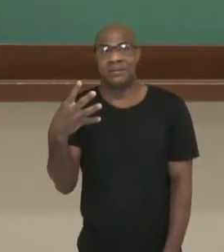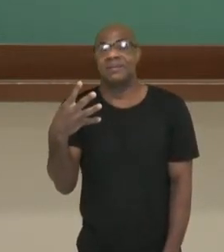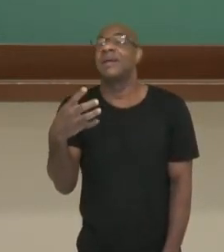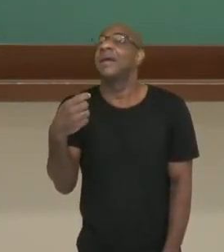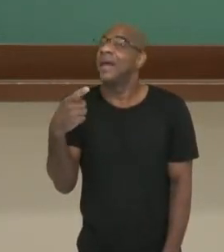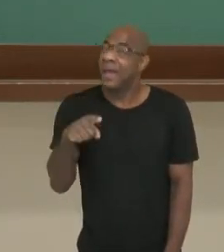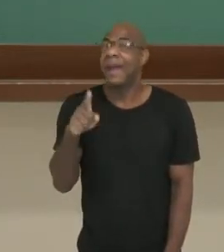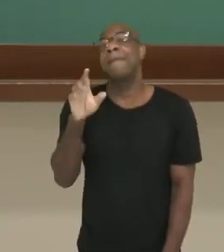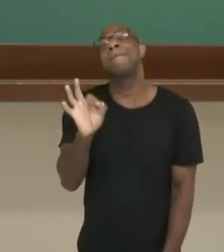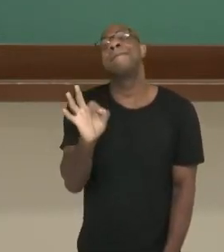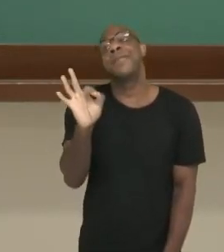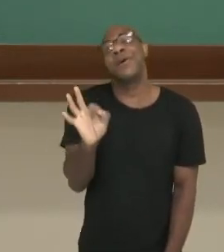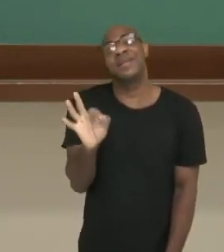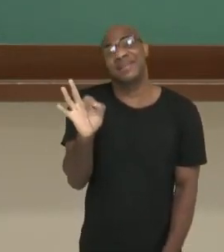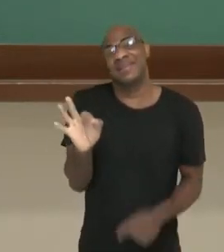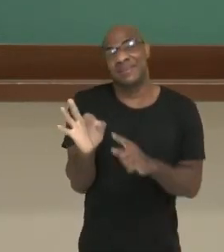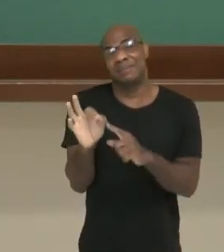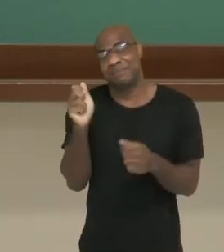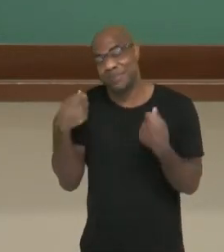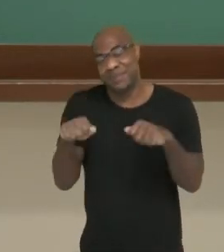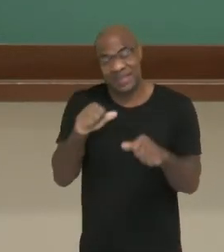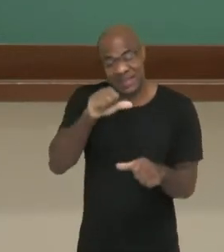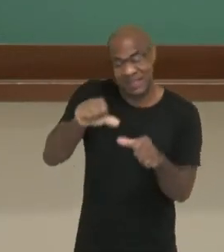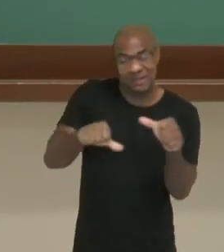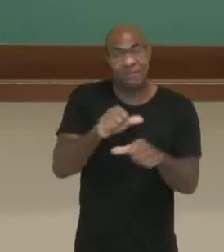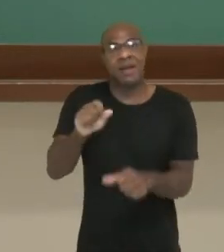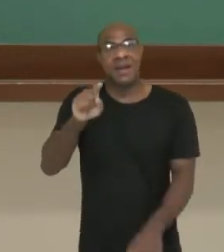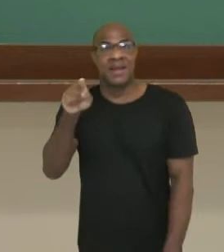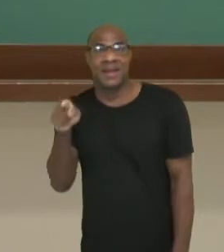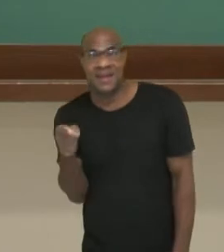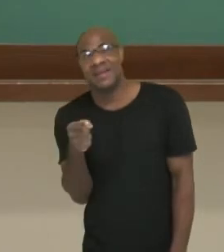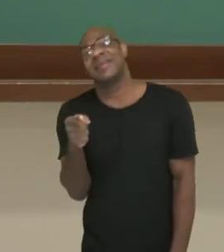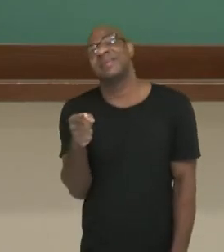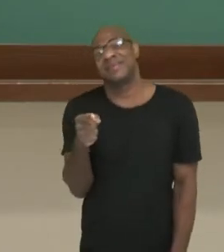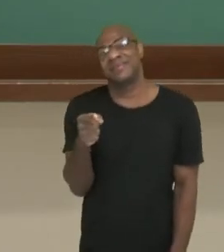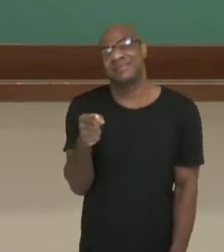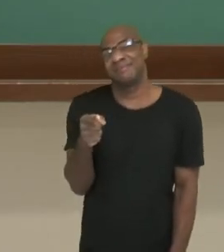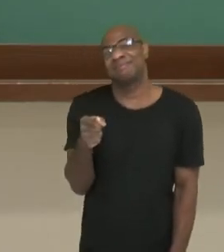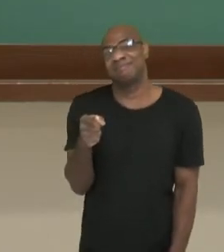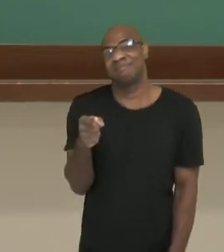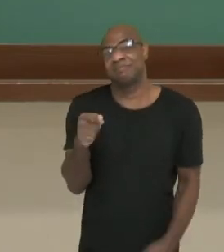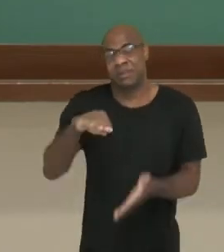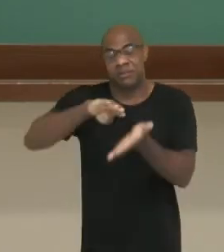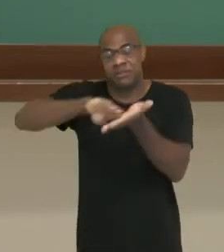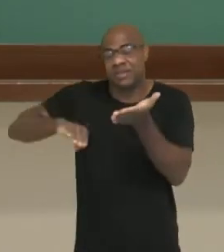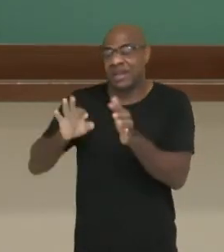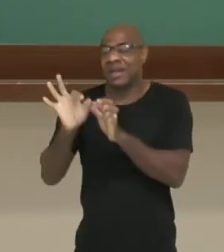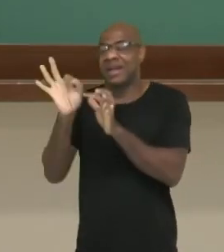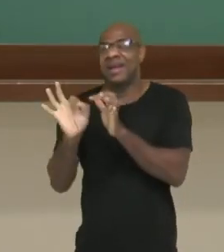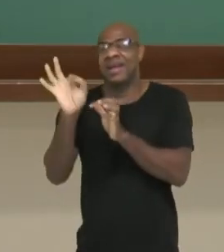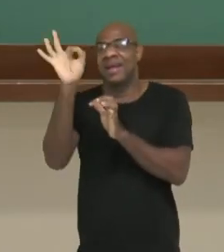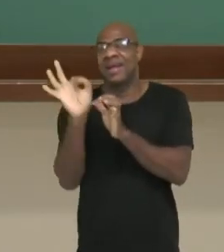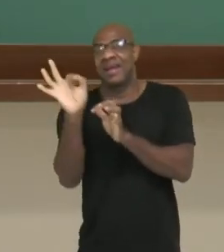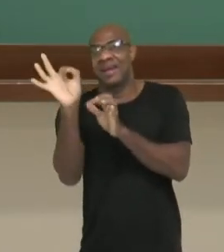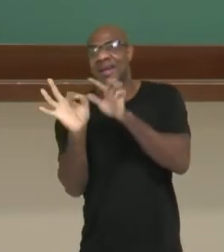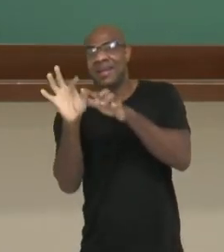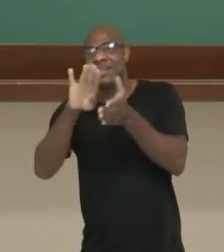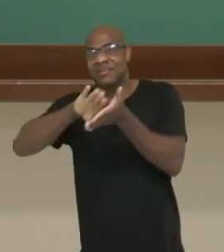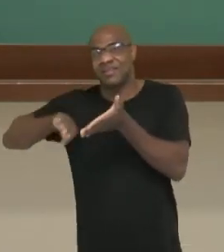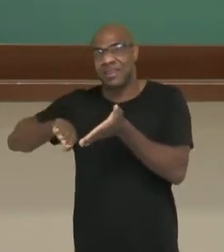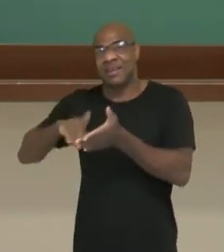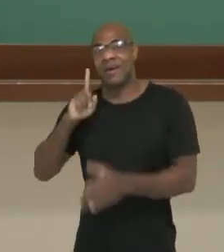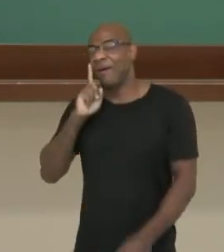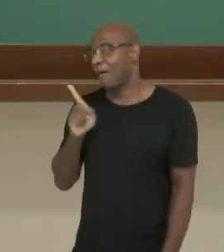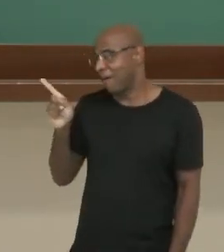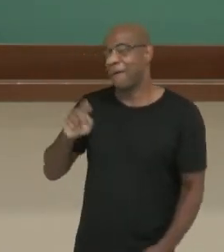é porcentagem. Nós precisamos transformar em decimal sem o símbolo da porcentagem. Então, são alguns detalhes só, tá bom? Então, vamos